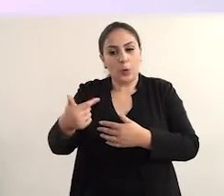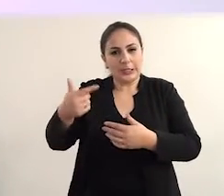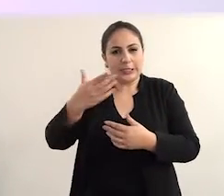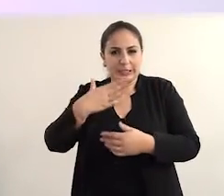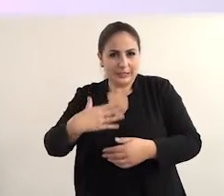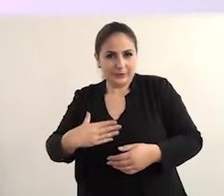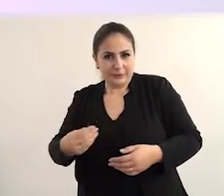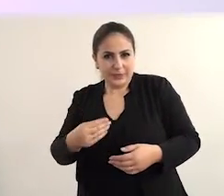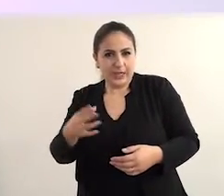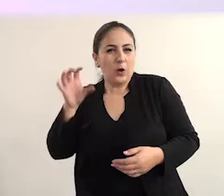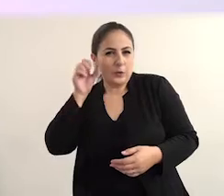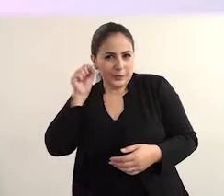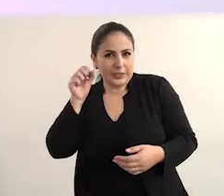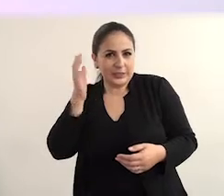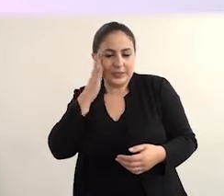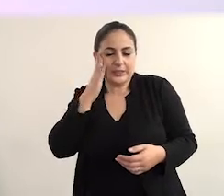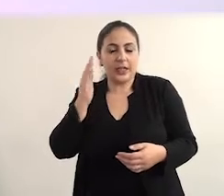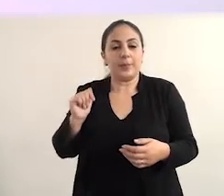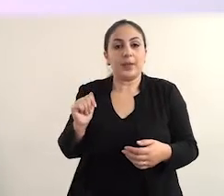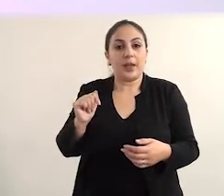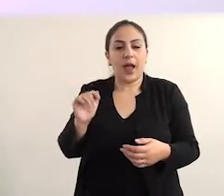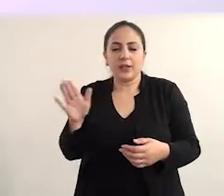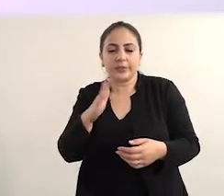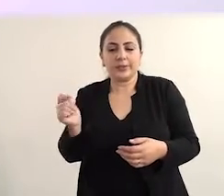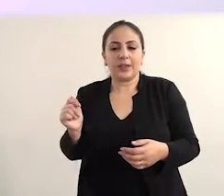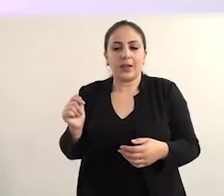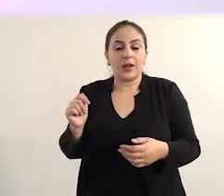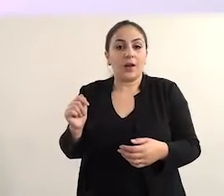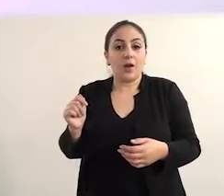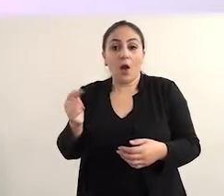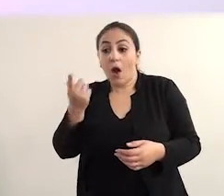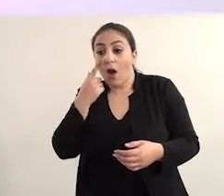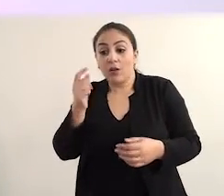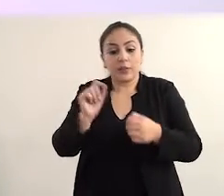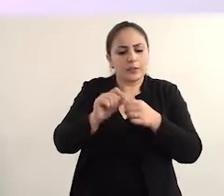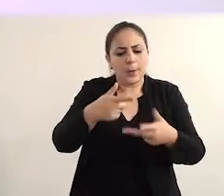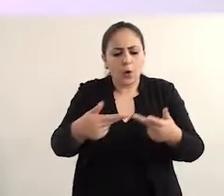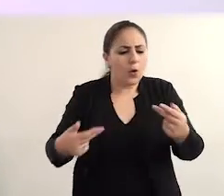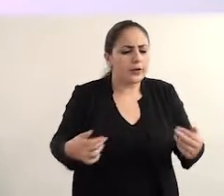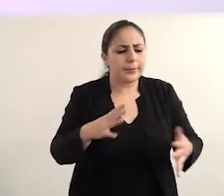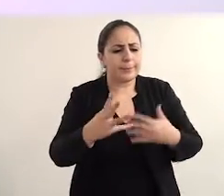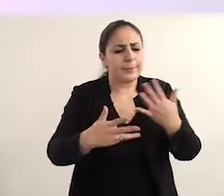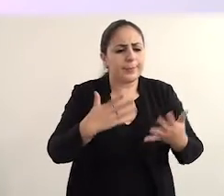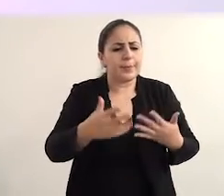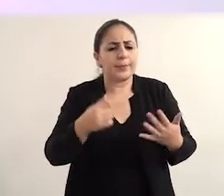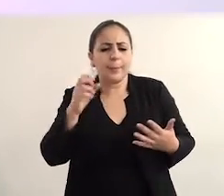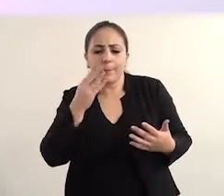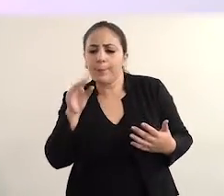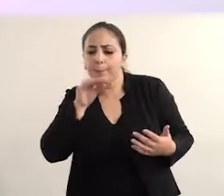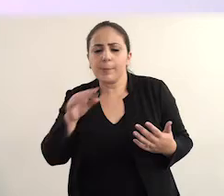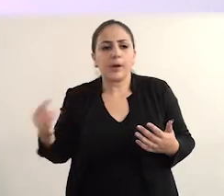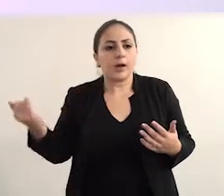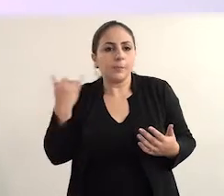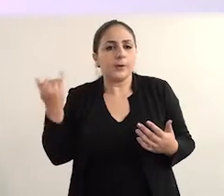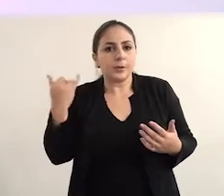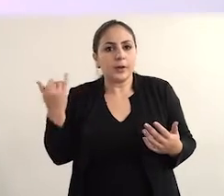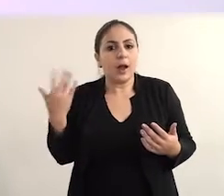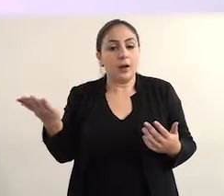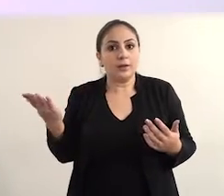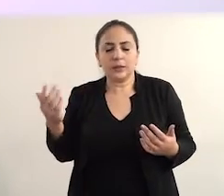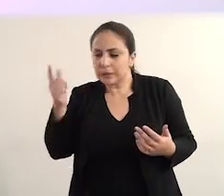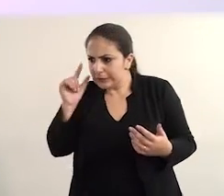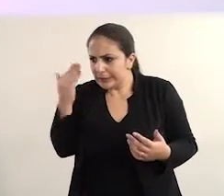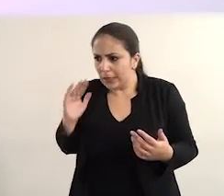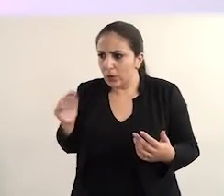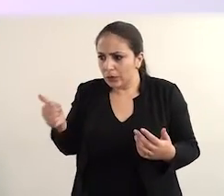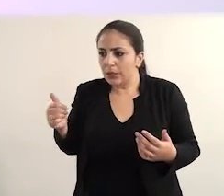que é ouvinte, a gente sabe que em um toque, a gente está fazendo alguma coisa assim, já fala com ela, explica para ela, está entendendo,